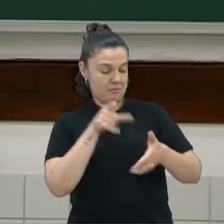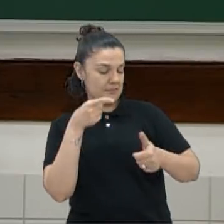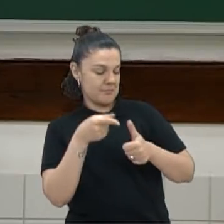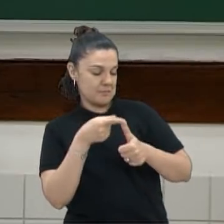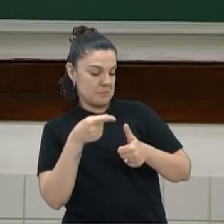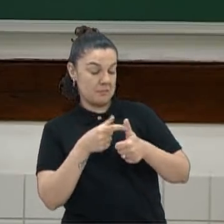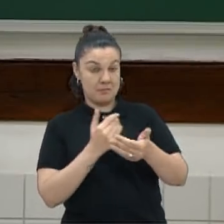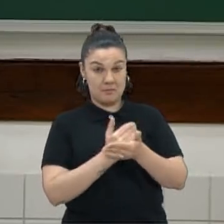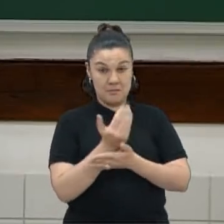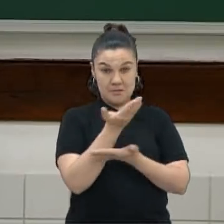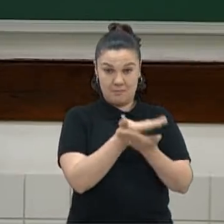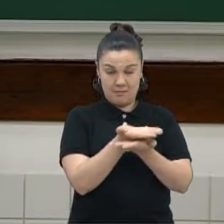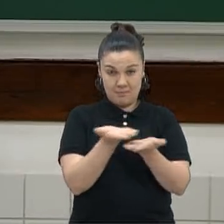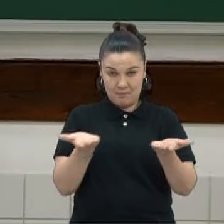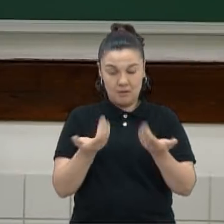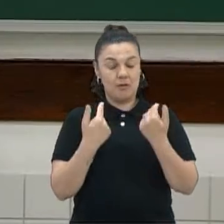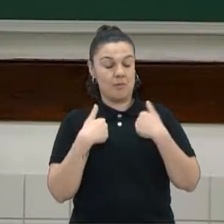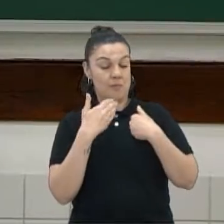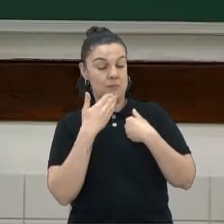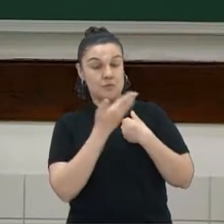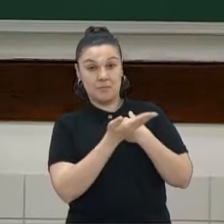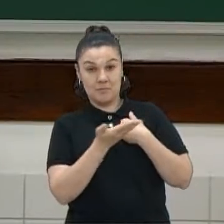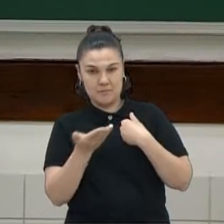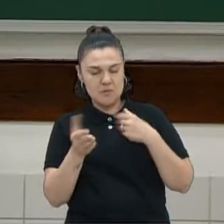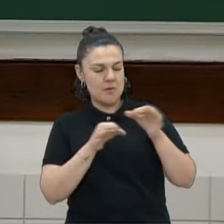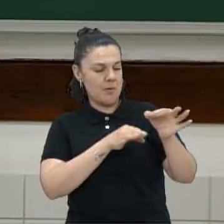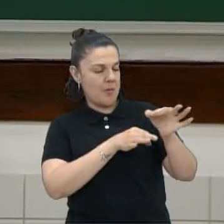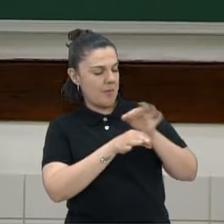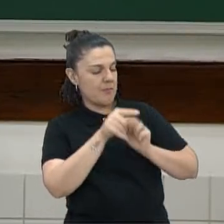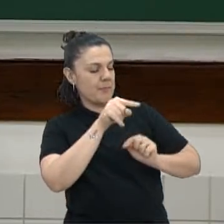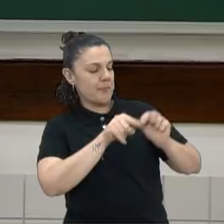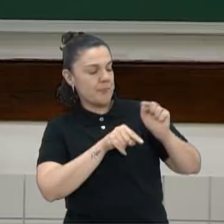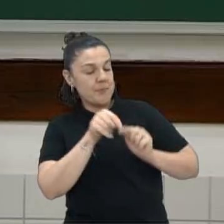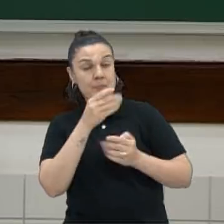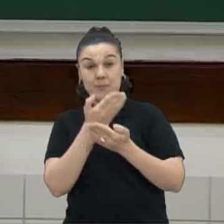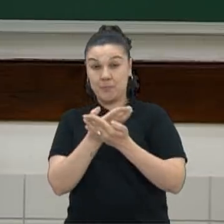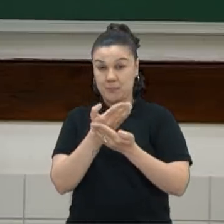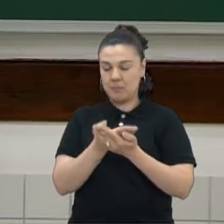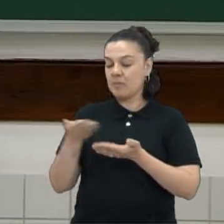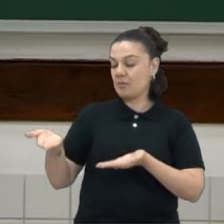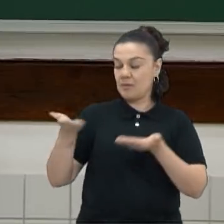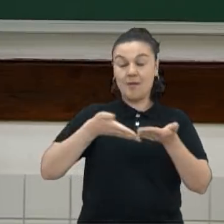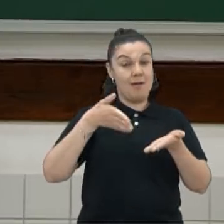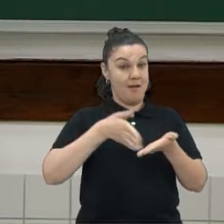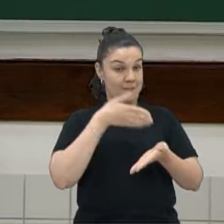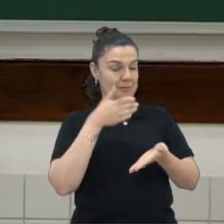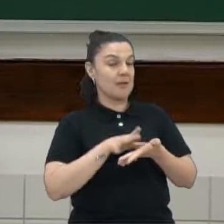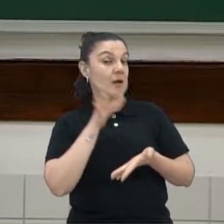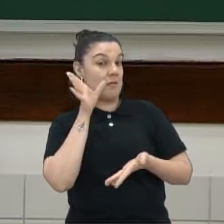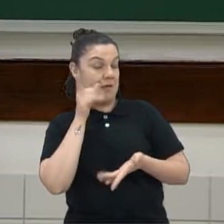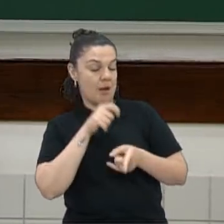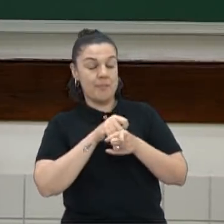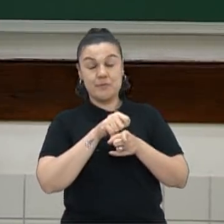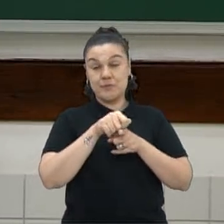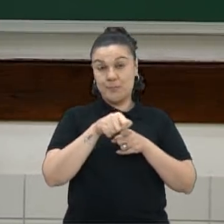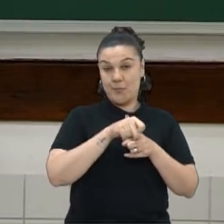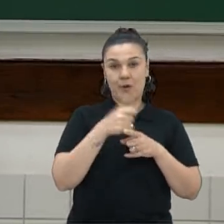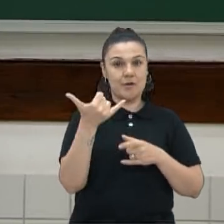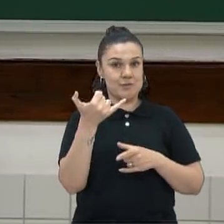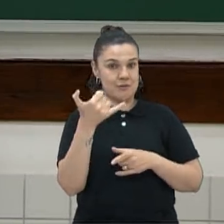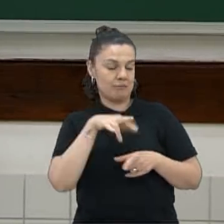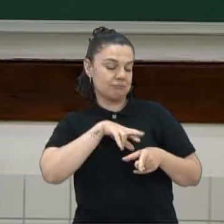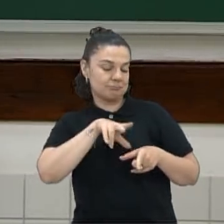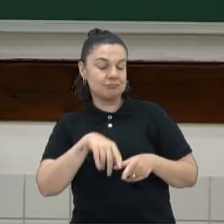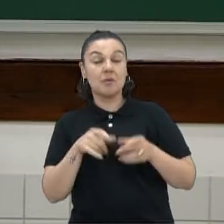começar a nossa aula, eu gostaria de pedir para vocês que organizem os seus materiais, caderno, lápis, borracha,